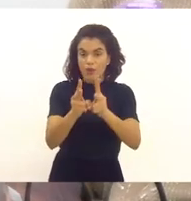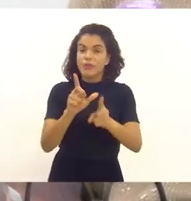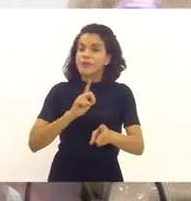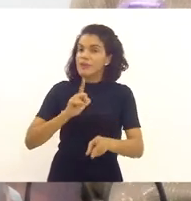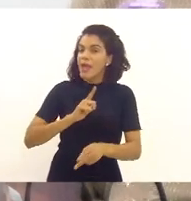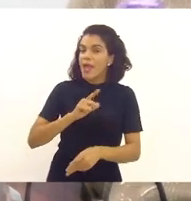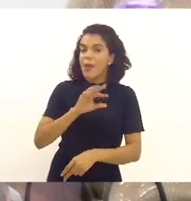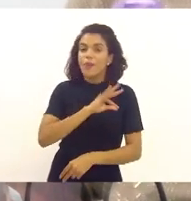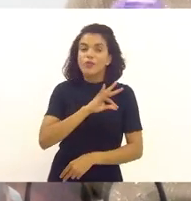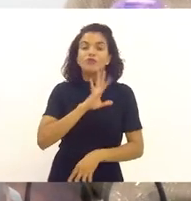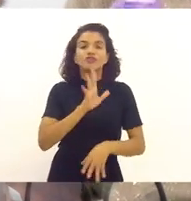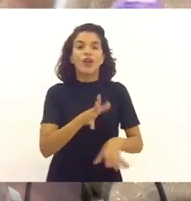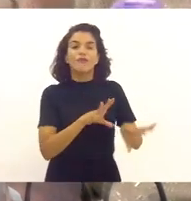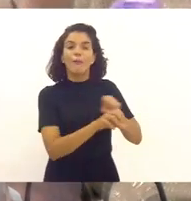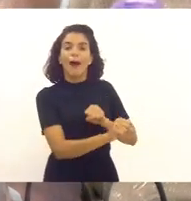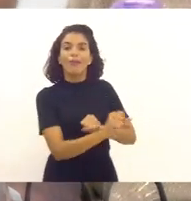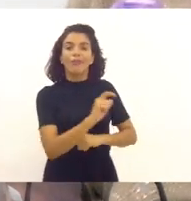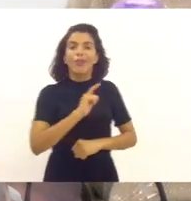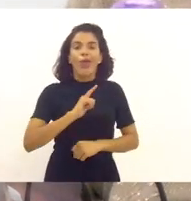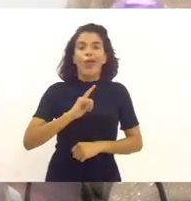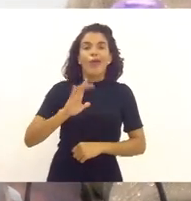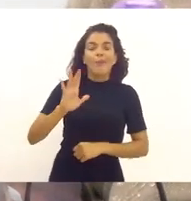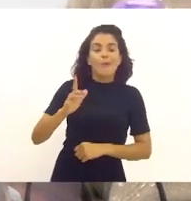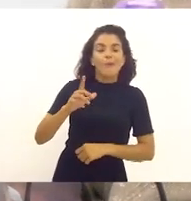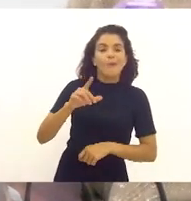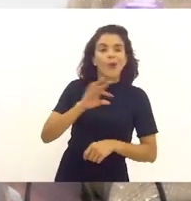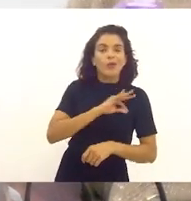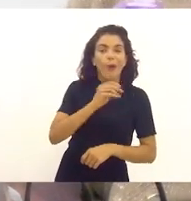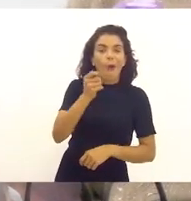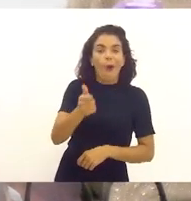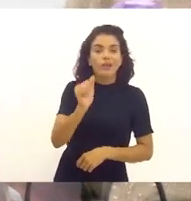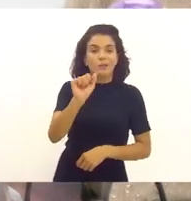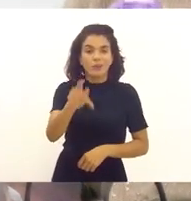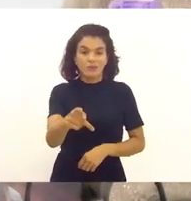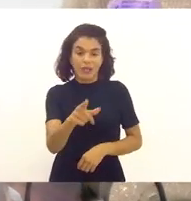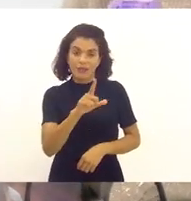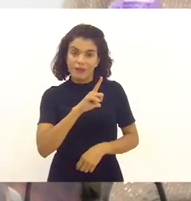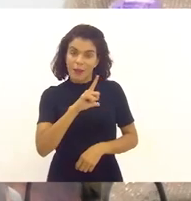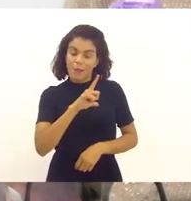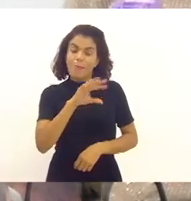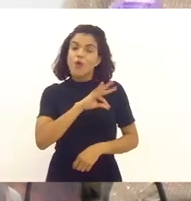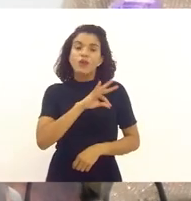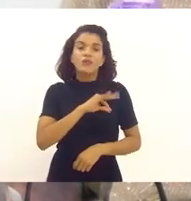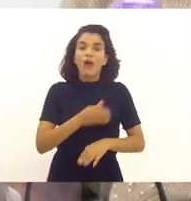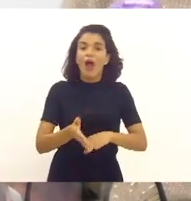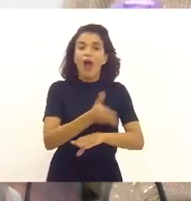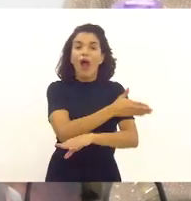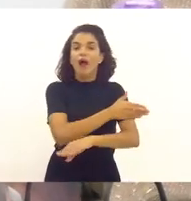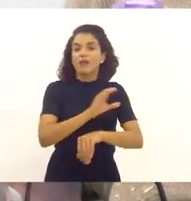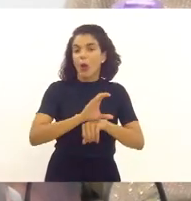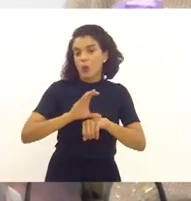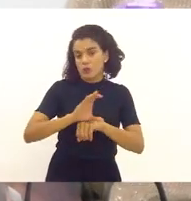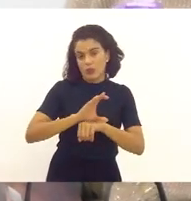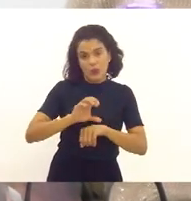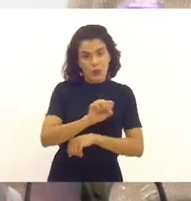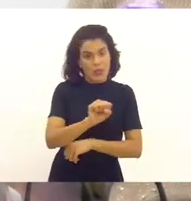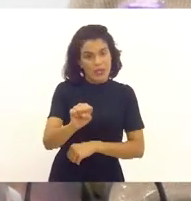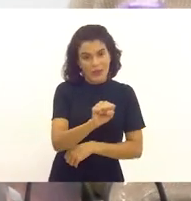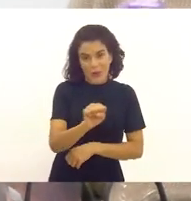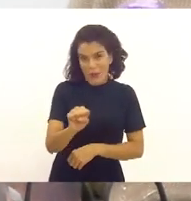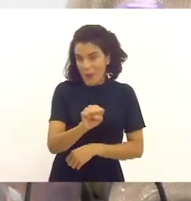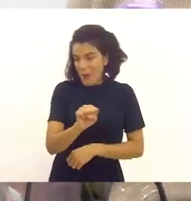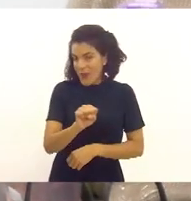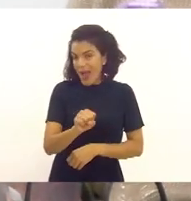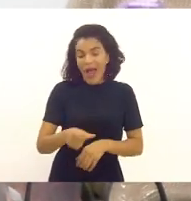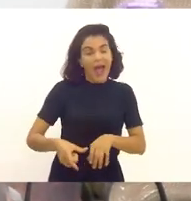tá indo embora eu tenho aquele que tá no meio da carreira dele tem policial que ingressou numa Polícia Militar antes da constituição de 88 gente antes